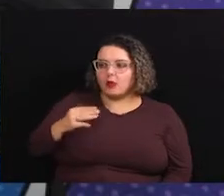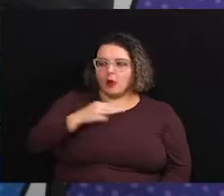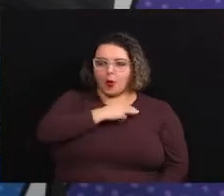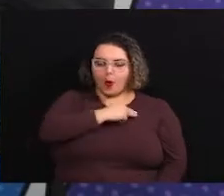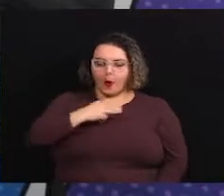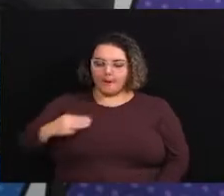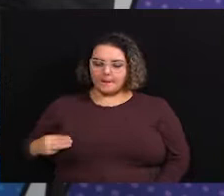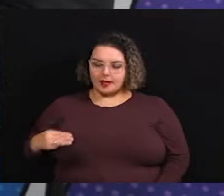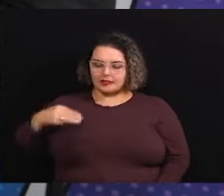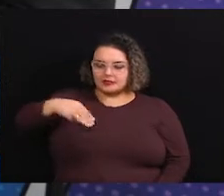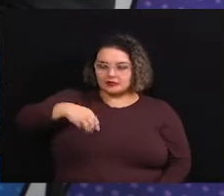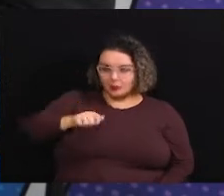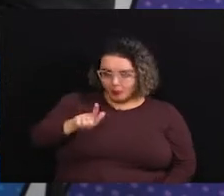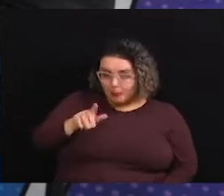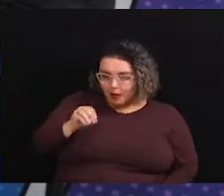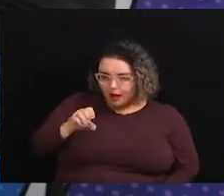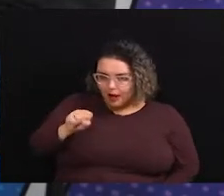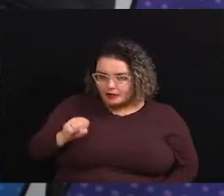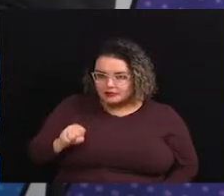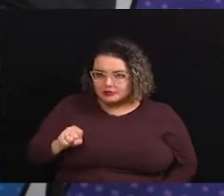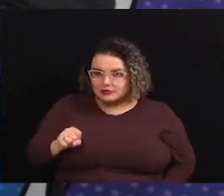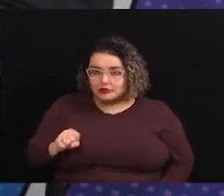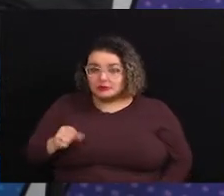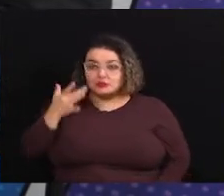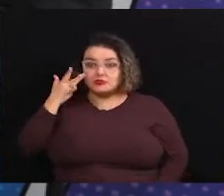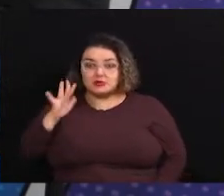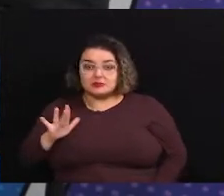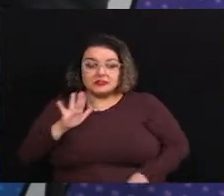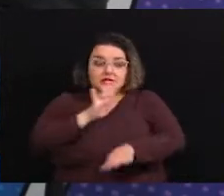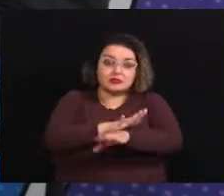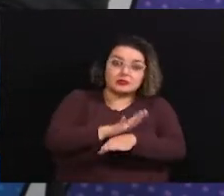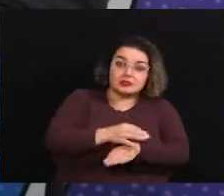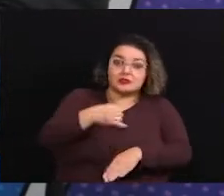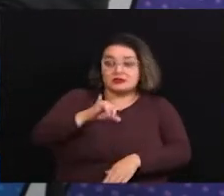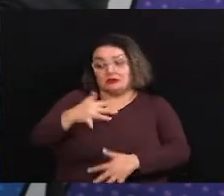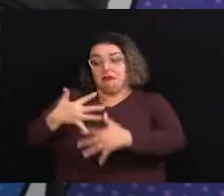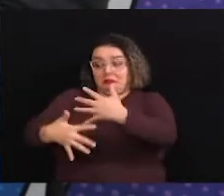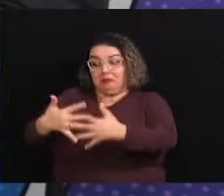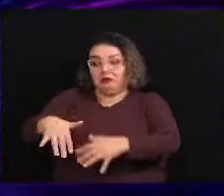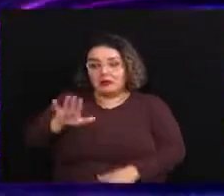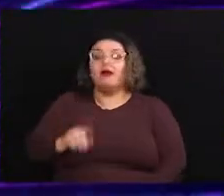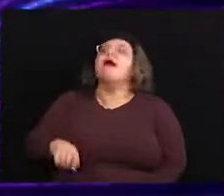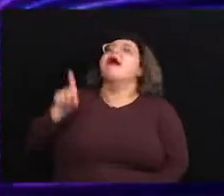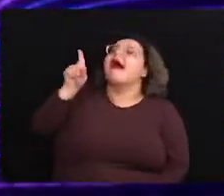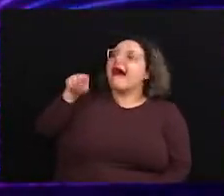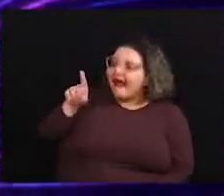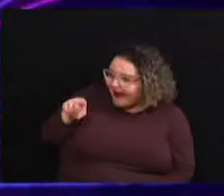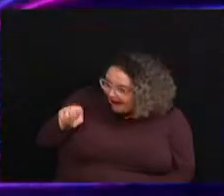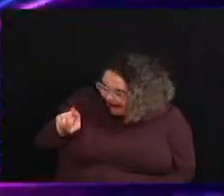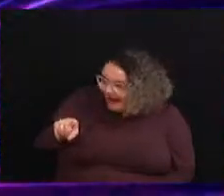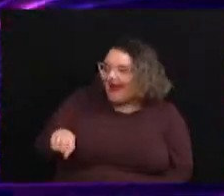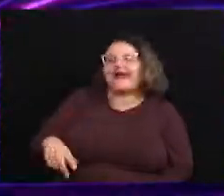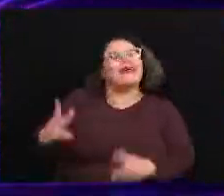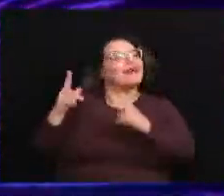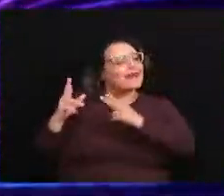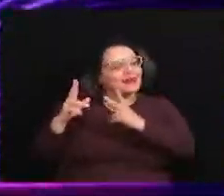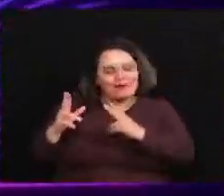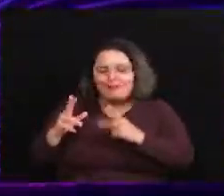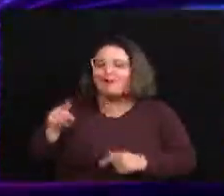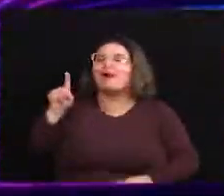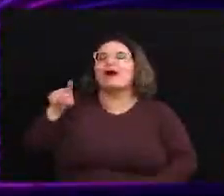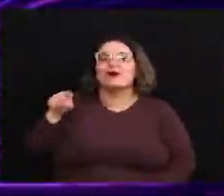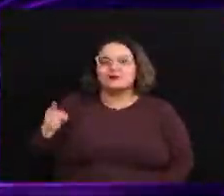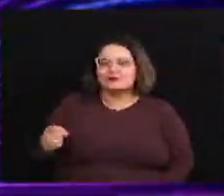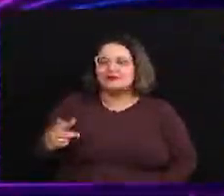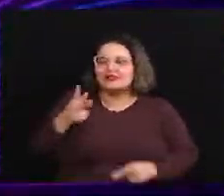você não sabe se ele tá ajudando ou se ele tá mais atrapalhando, né? Bem isso, bem o mestre dos magos,